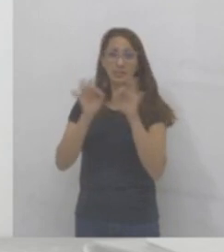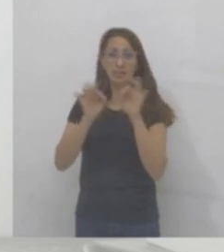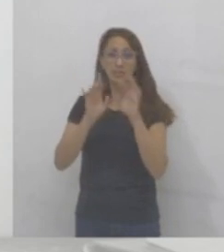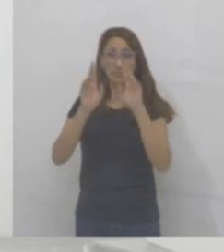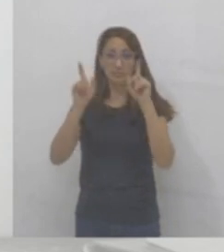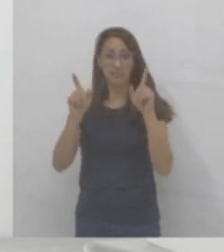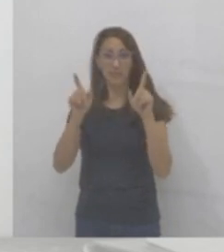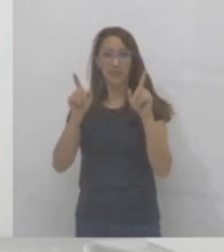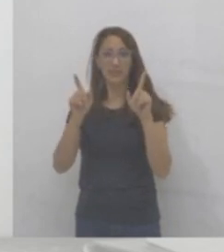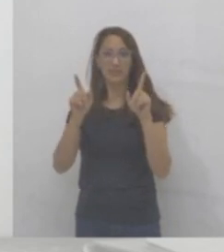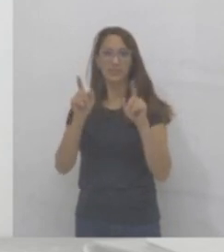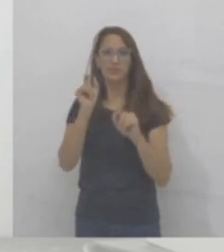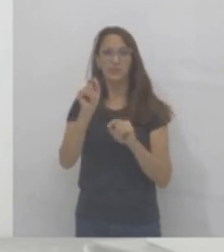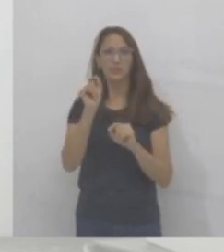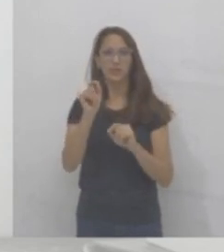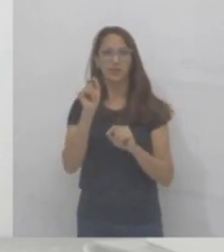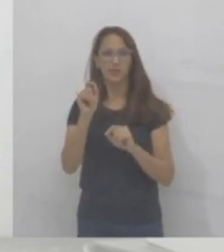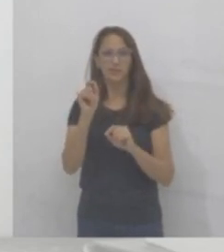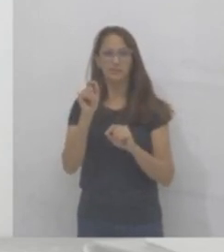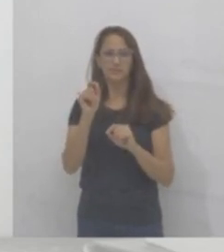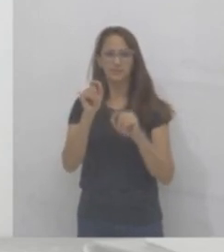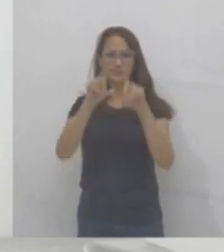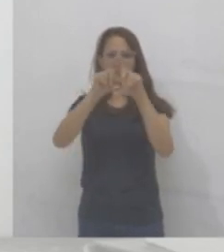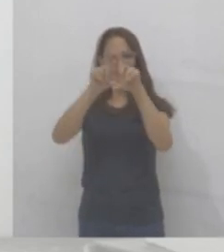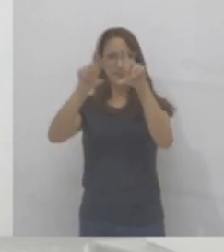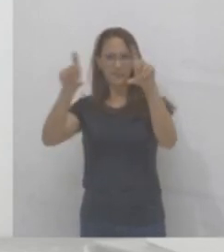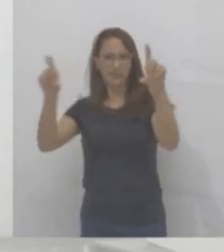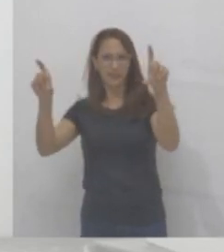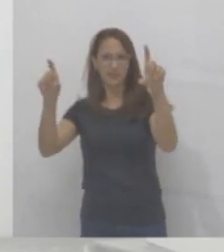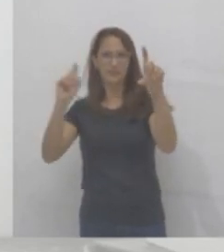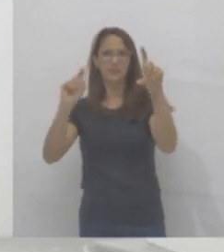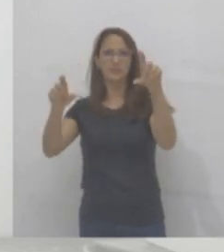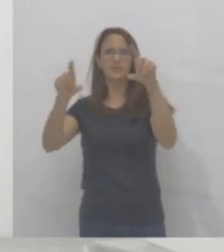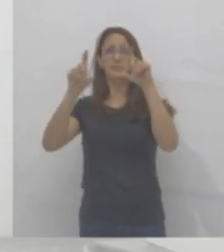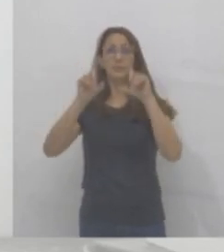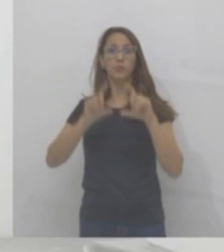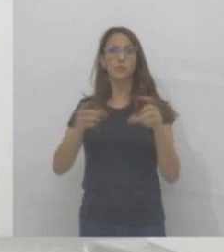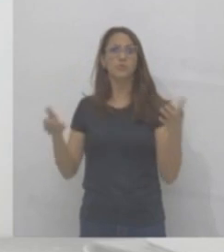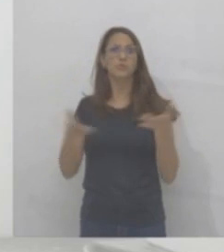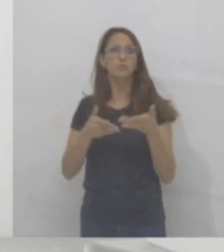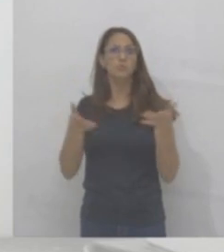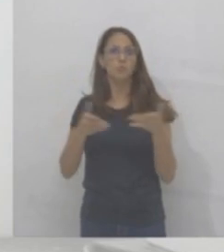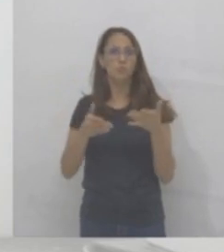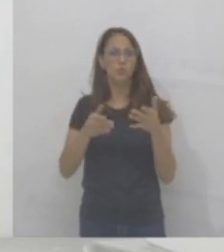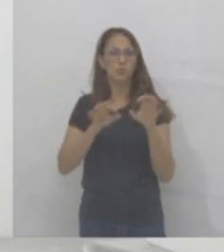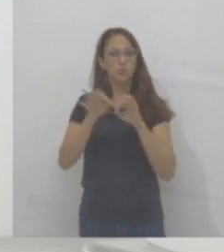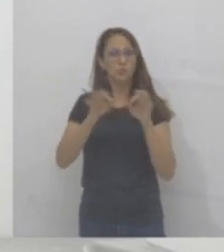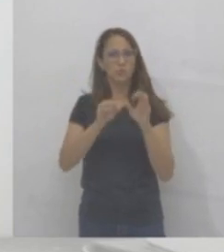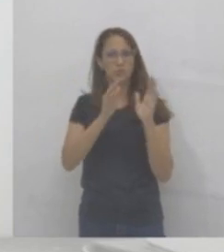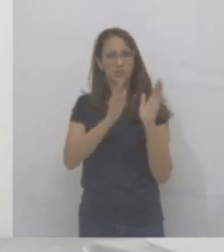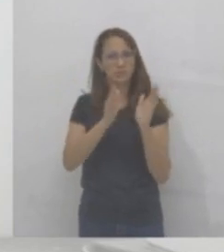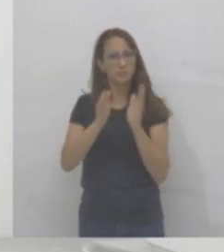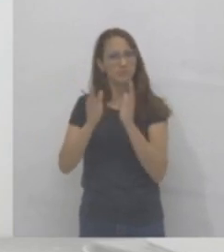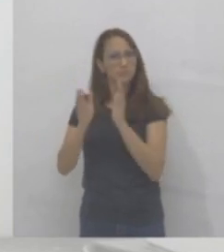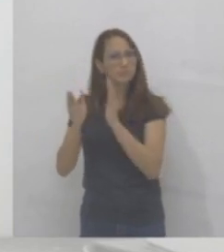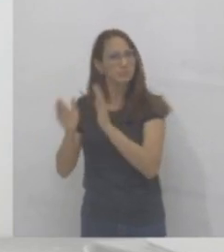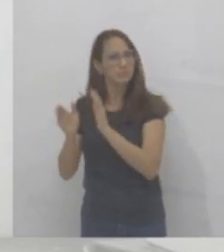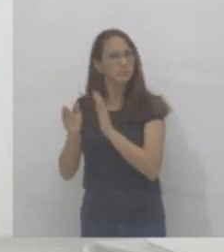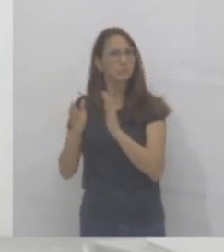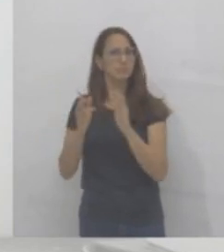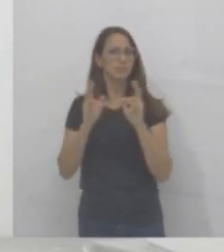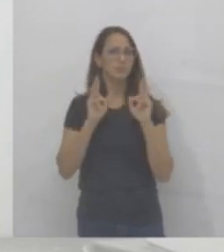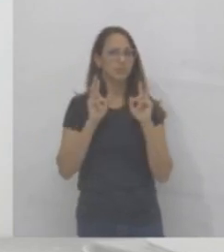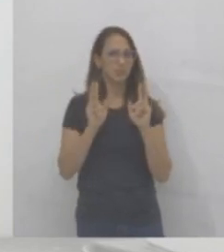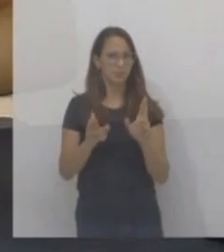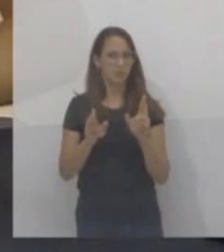essa situação intercambiável pode ocorrer sem problema, mas a estrutura permanece. Eu vou ter sempre uma frase iniciada com